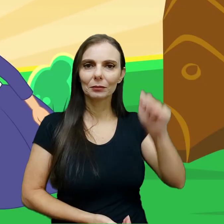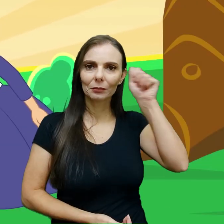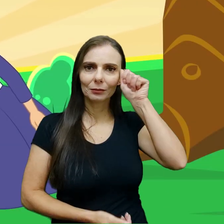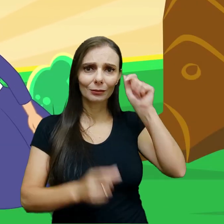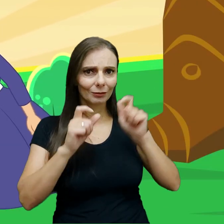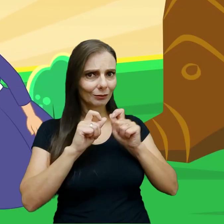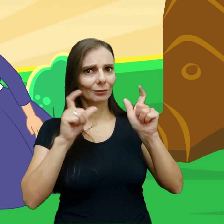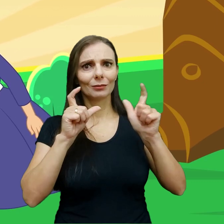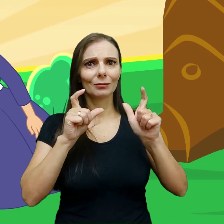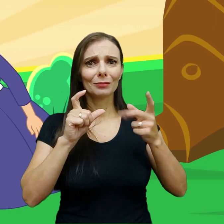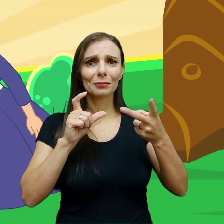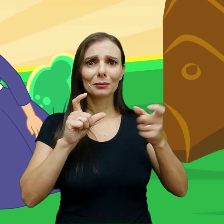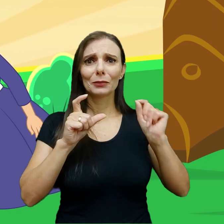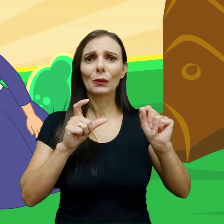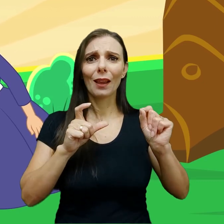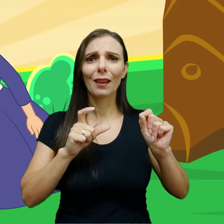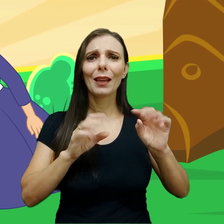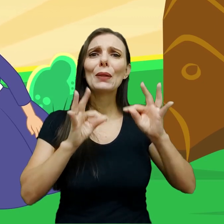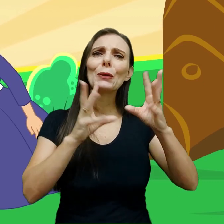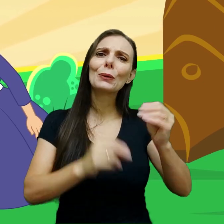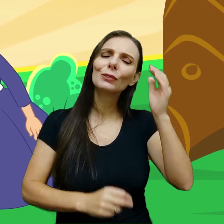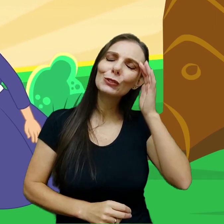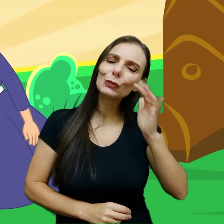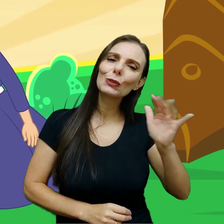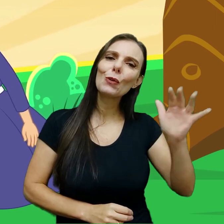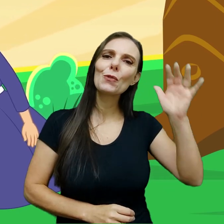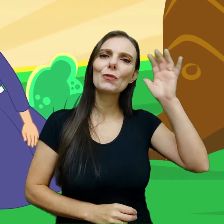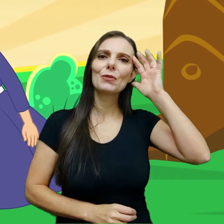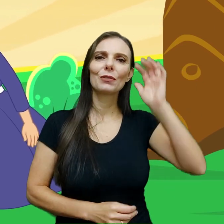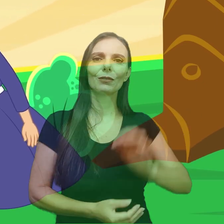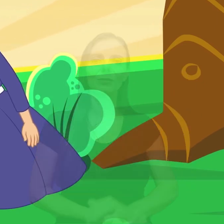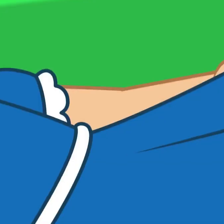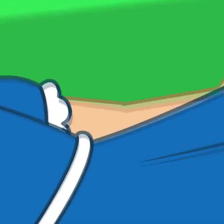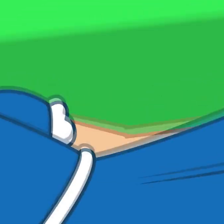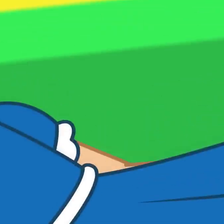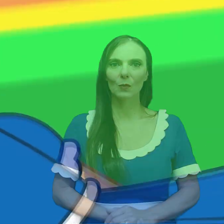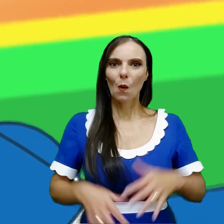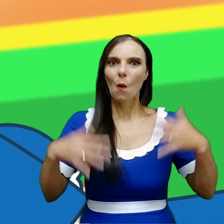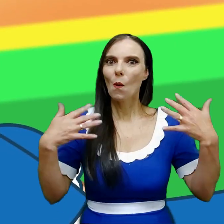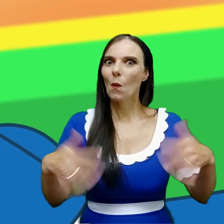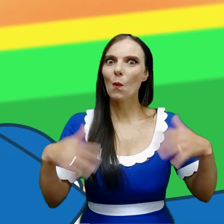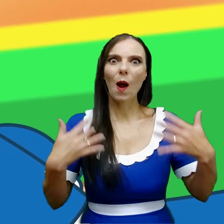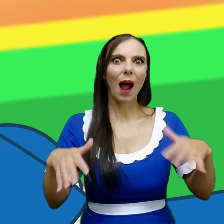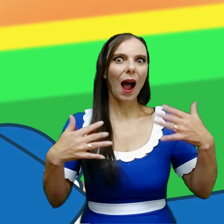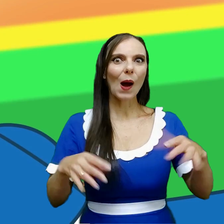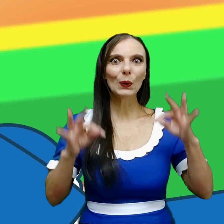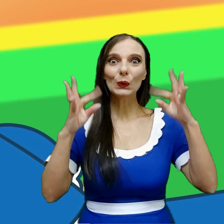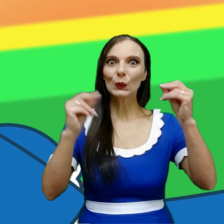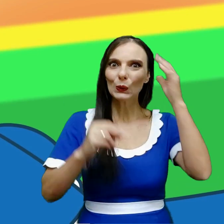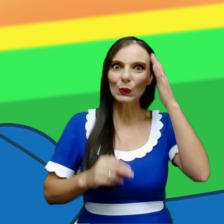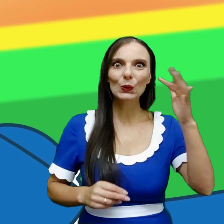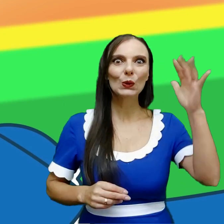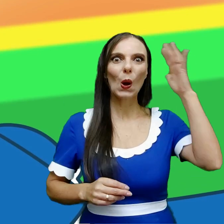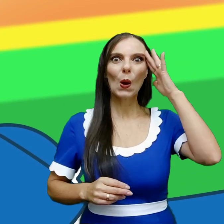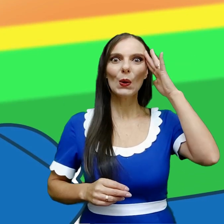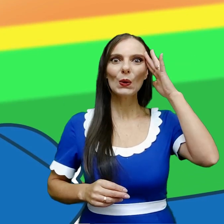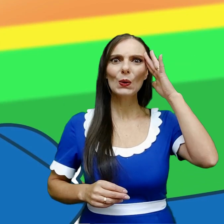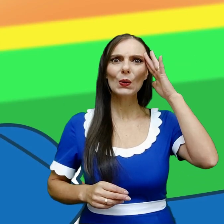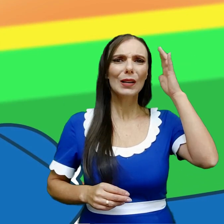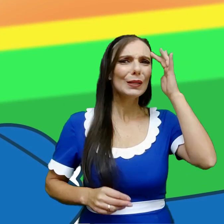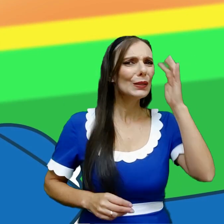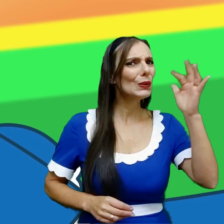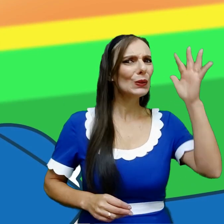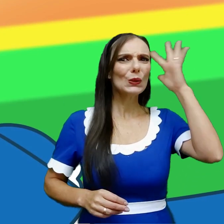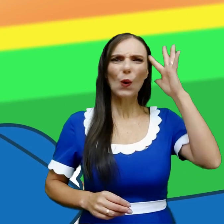Quando Alice acordou, percebeu que tudo era um sonho. Uau! Foi tudo um sonho?